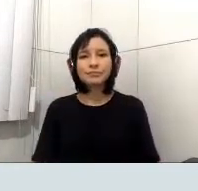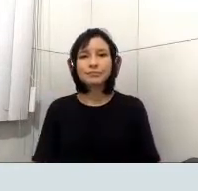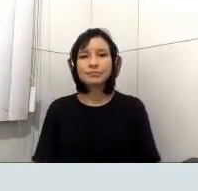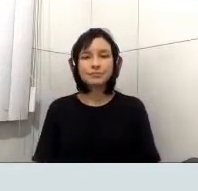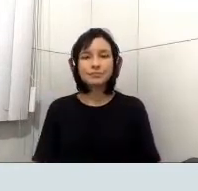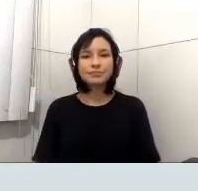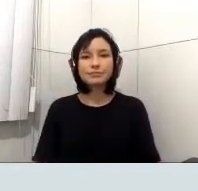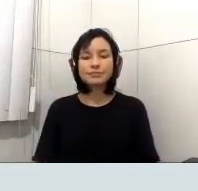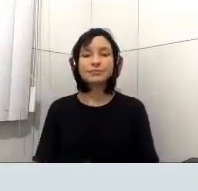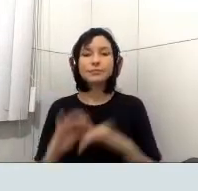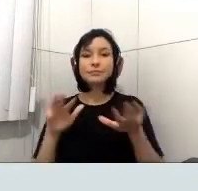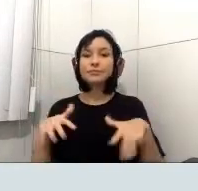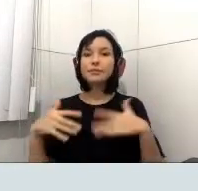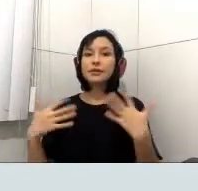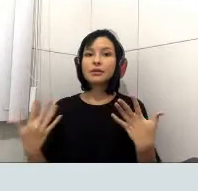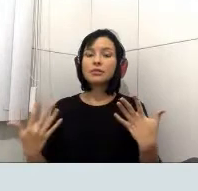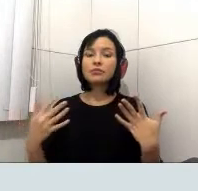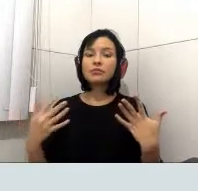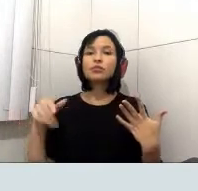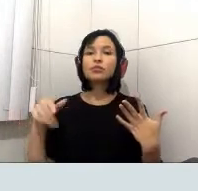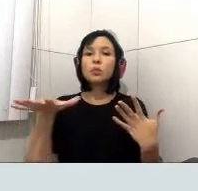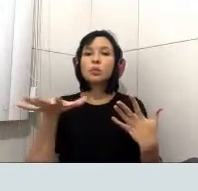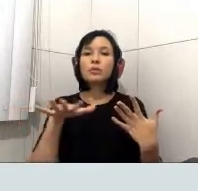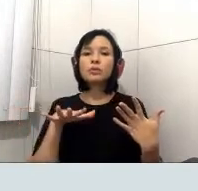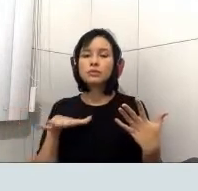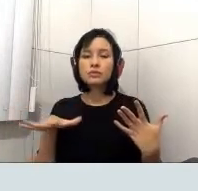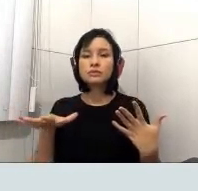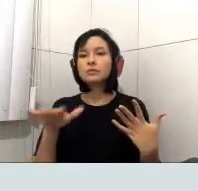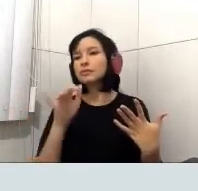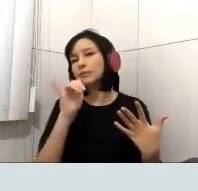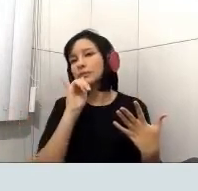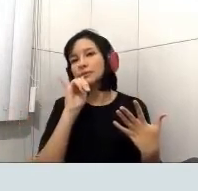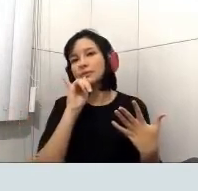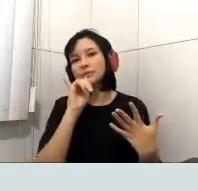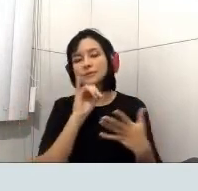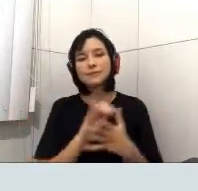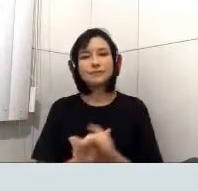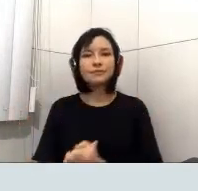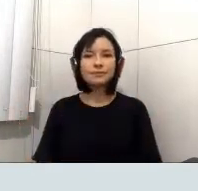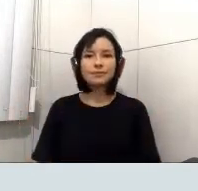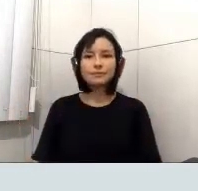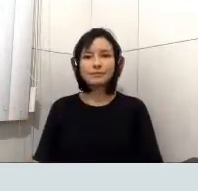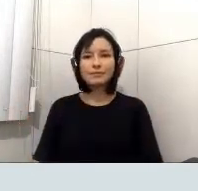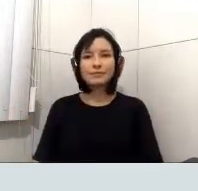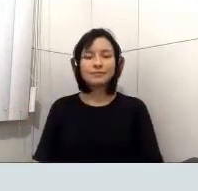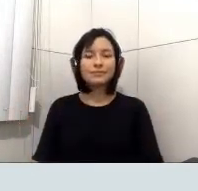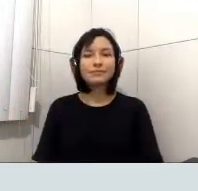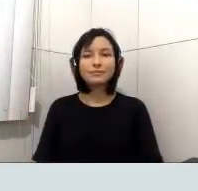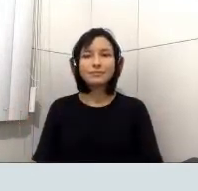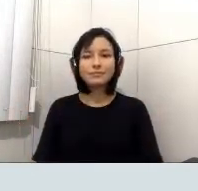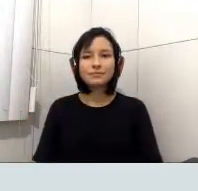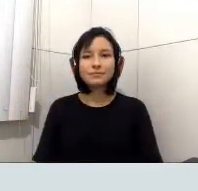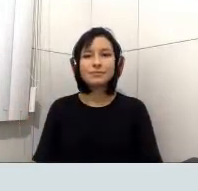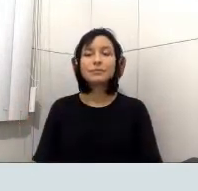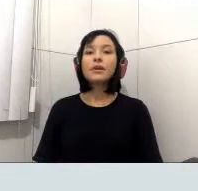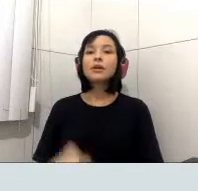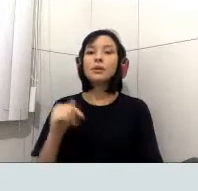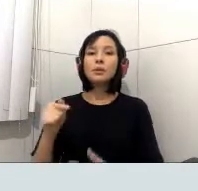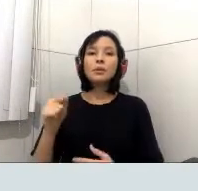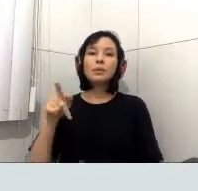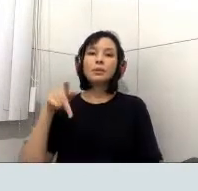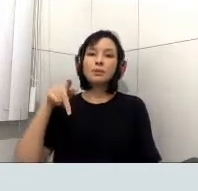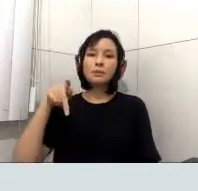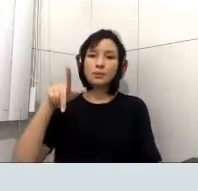Plano e espaço. Ficou distorcido ali, mas tudo bem. O plano, como eu tinha